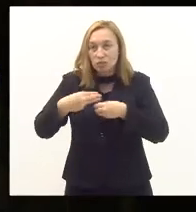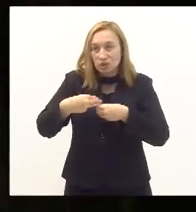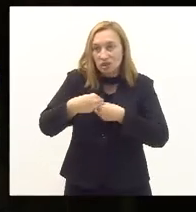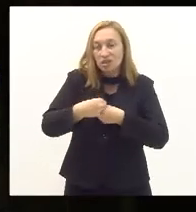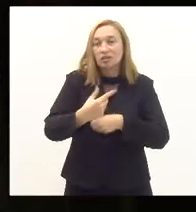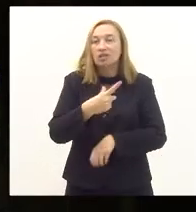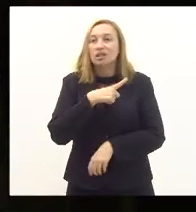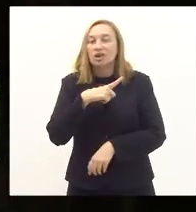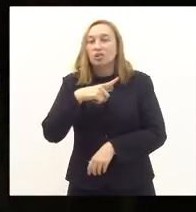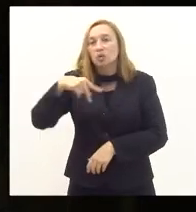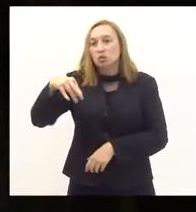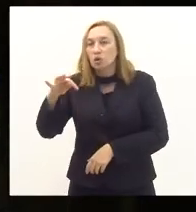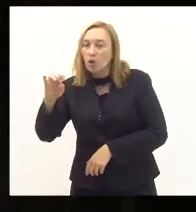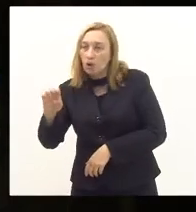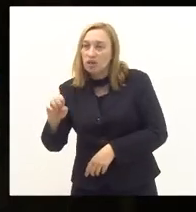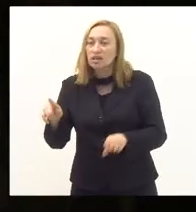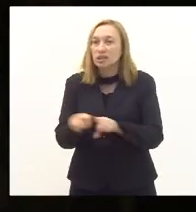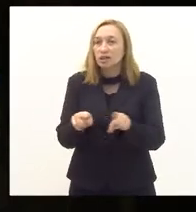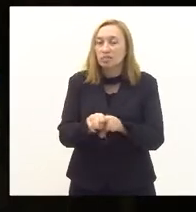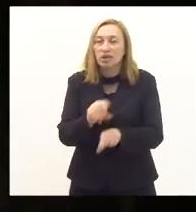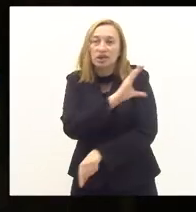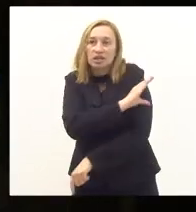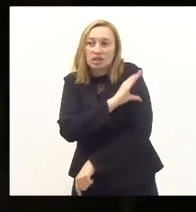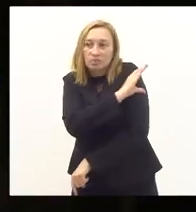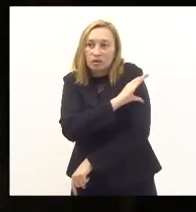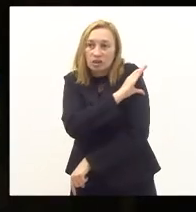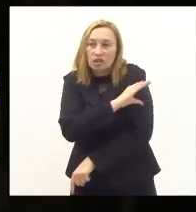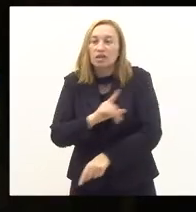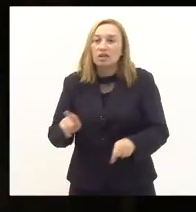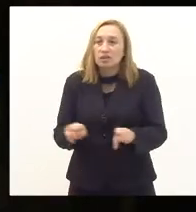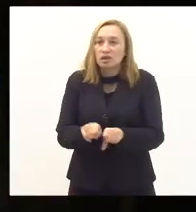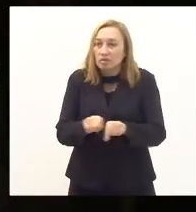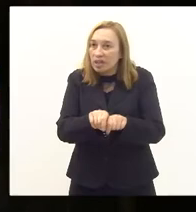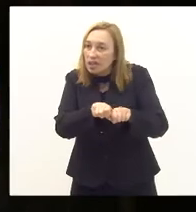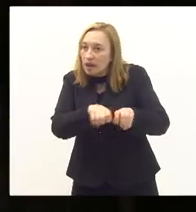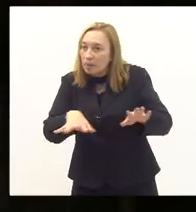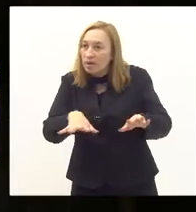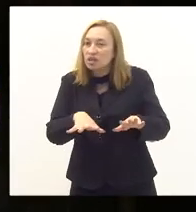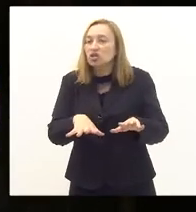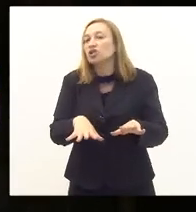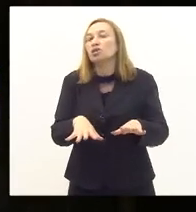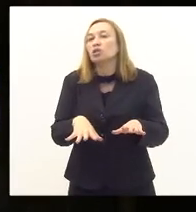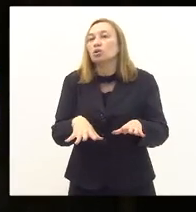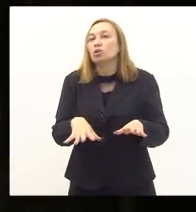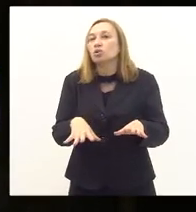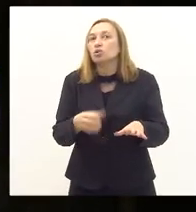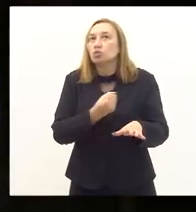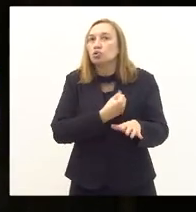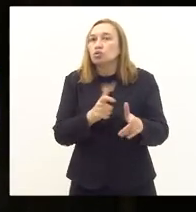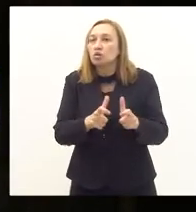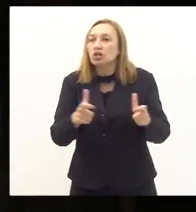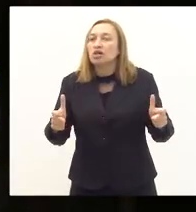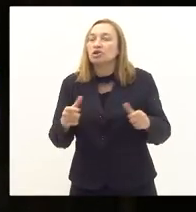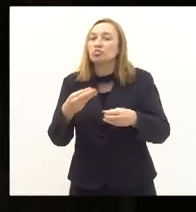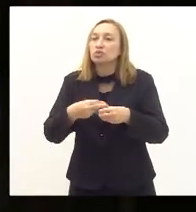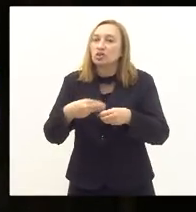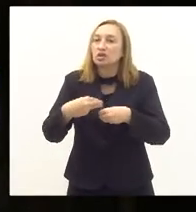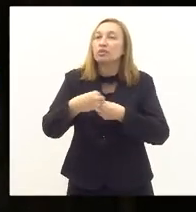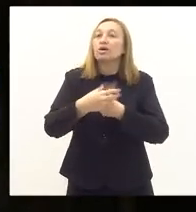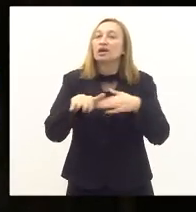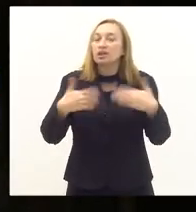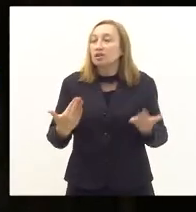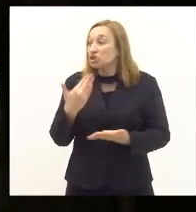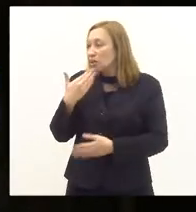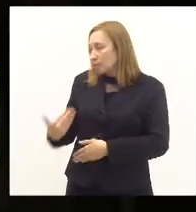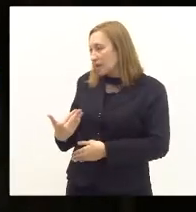Temos o norte também, que é em Campos dos Goytacazes, que também abrange um grande número de municípios. Então, a gente